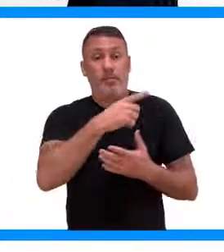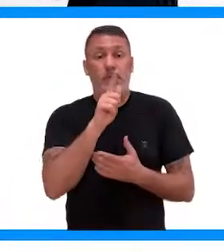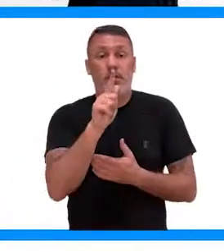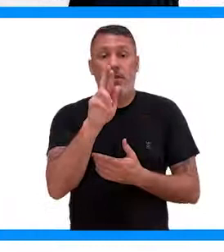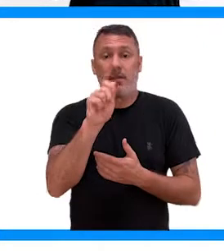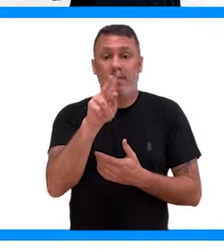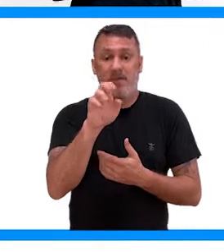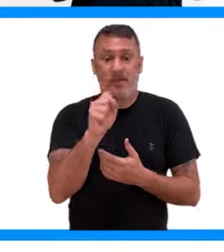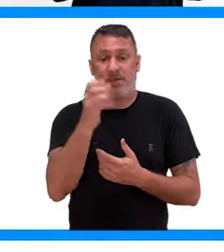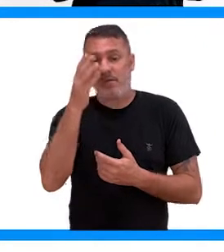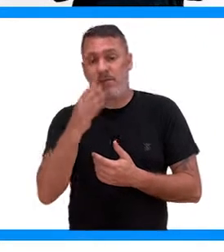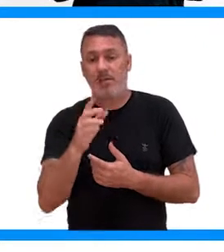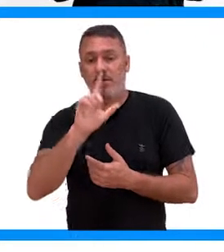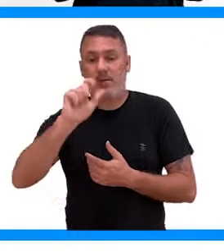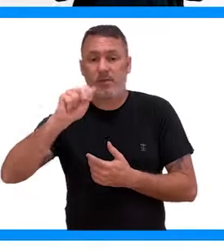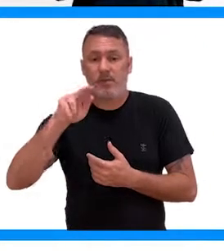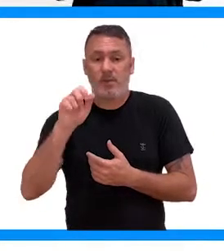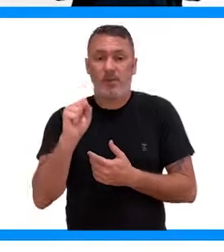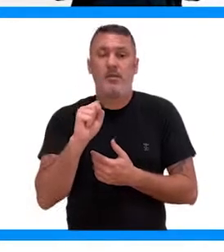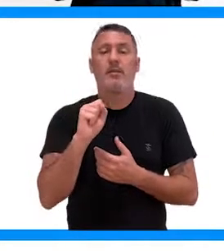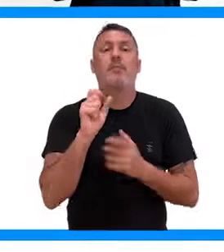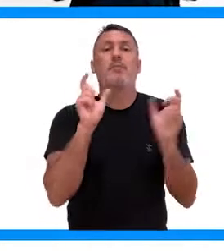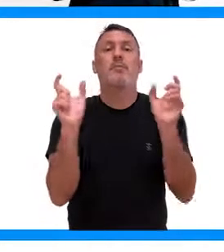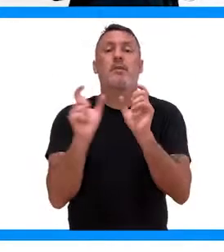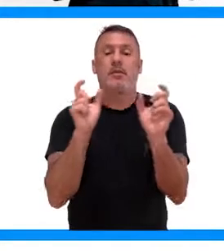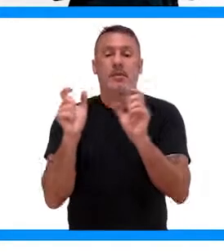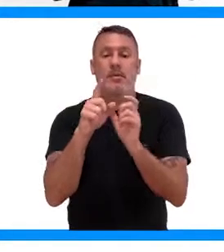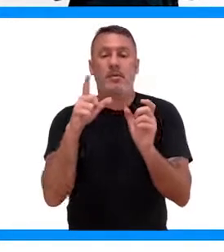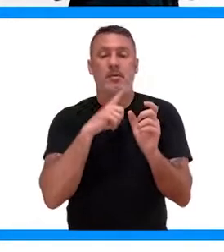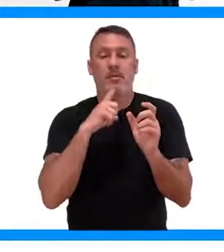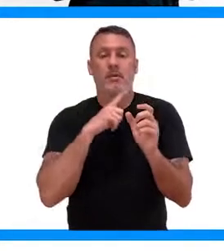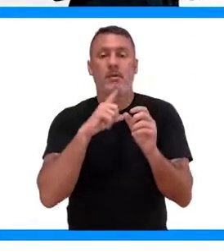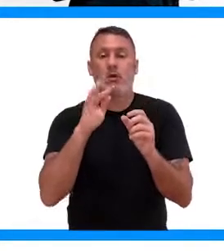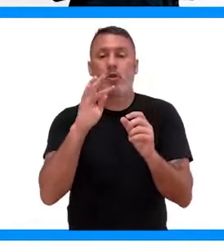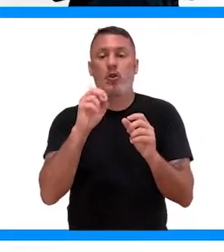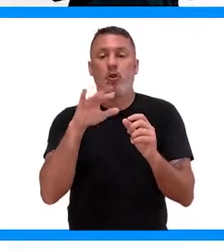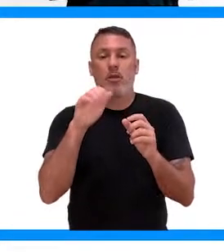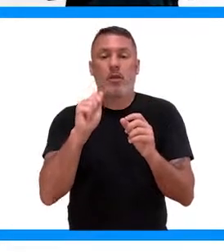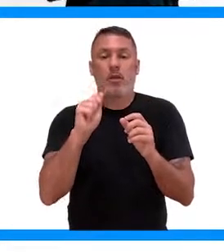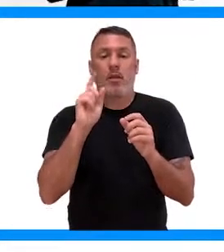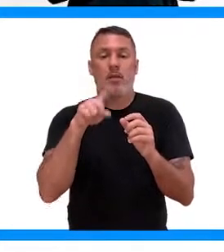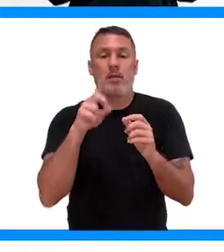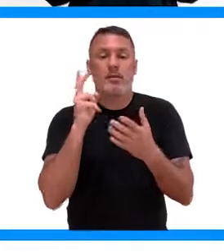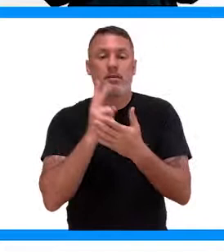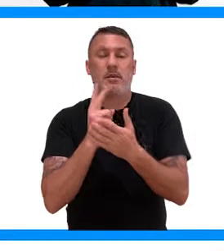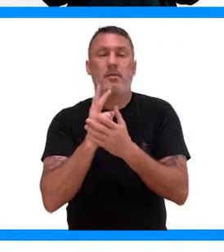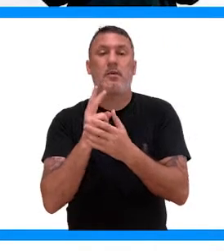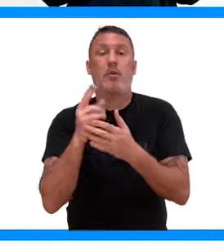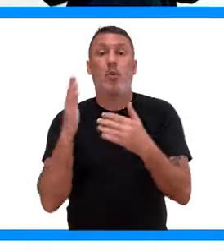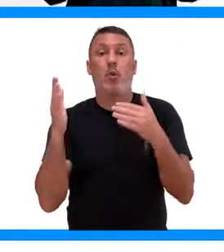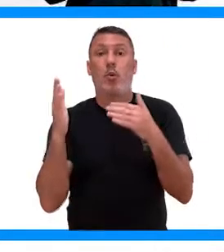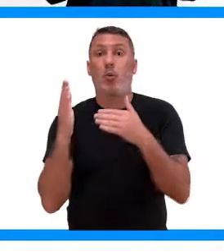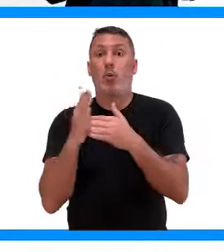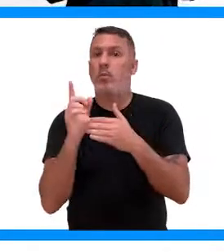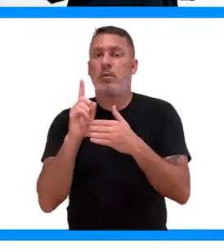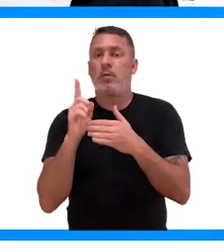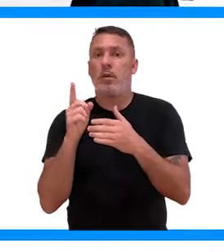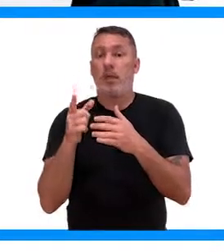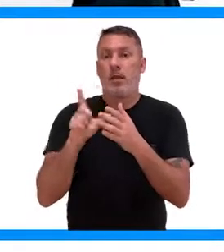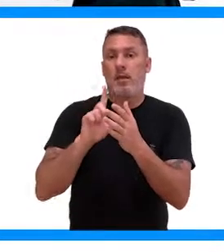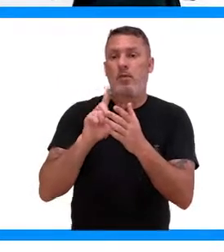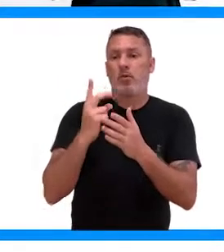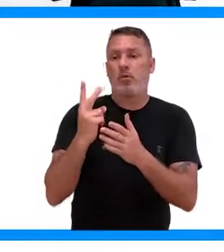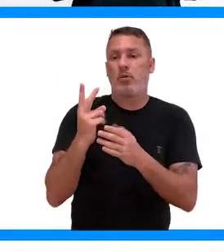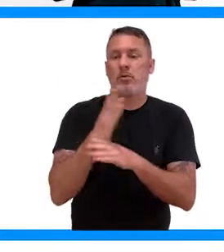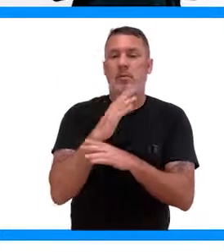São classificadas como graves o llanas as palavras que a sílaba tônica é a penúltima. Então, a segunda